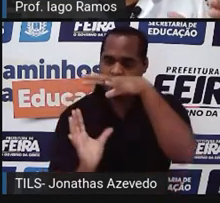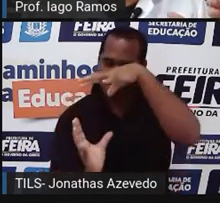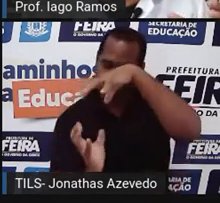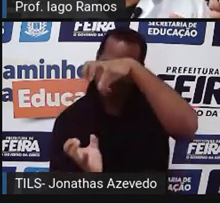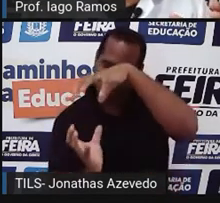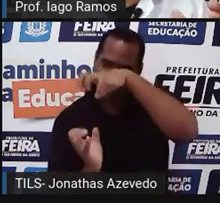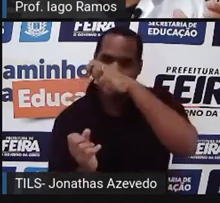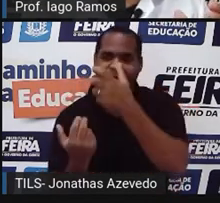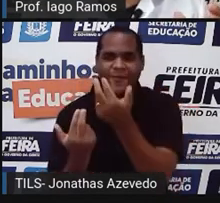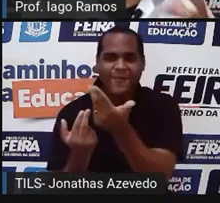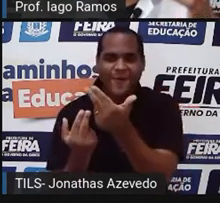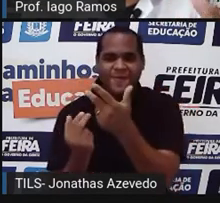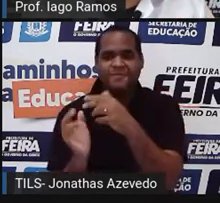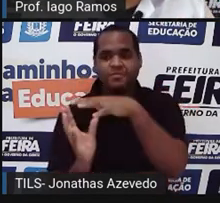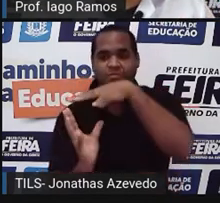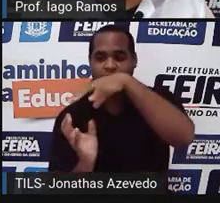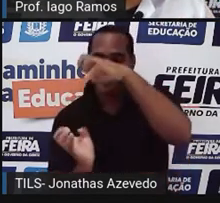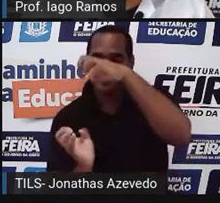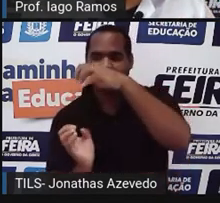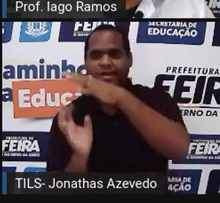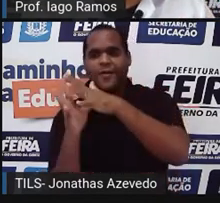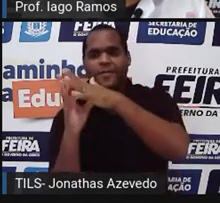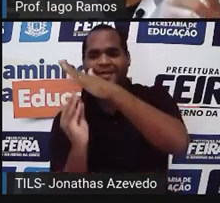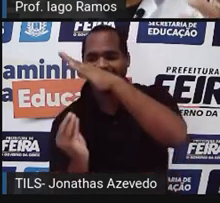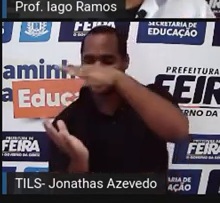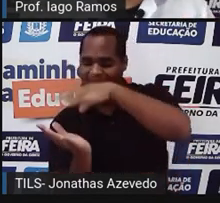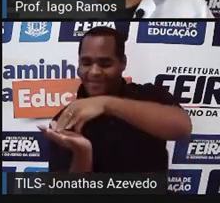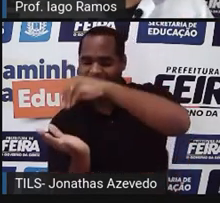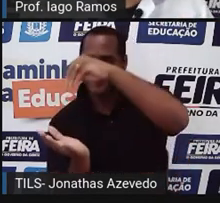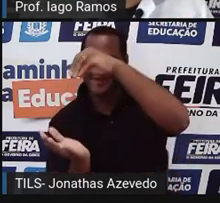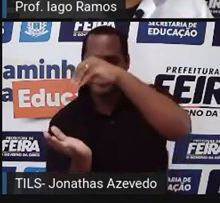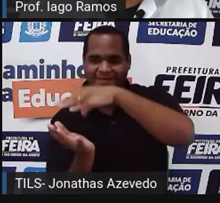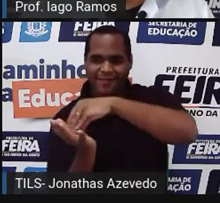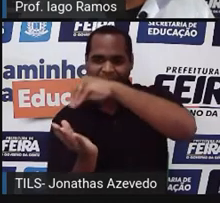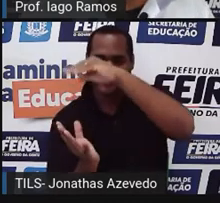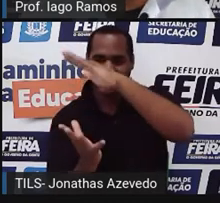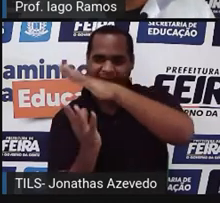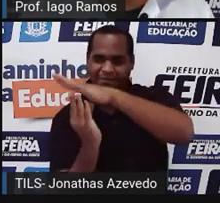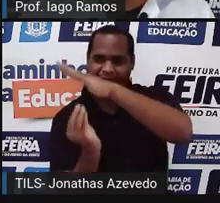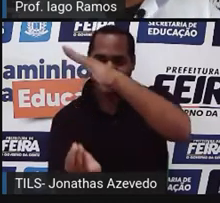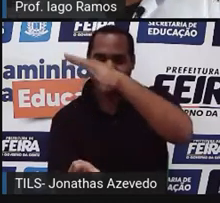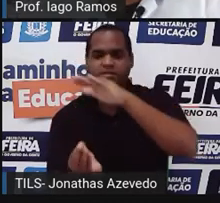reflete, né, a sua imagem nessa reta e o resultado dessa